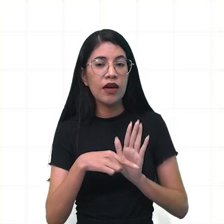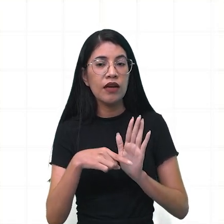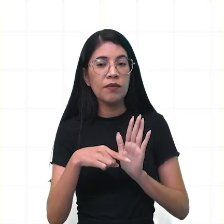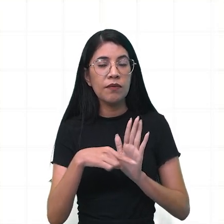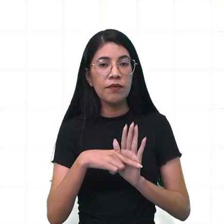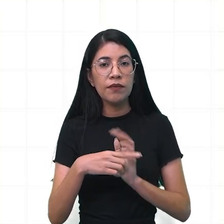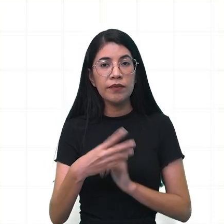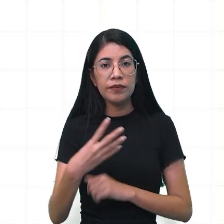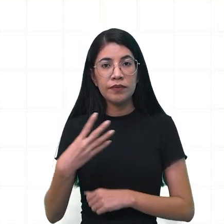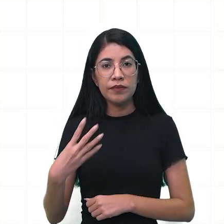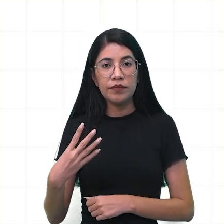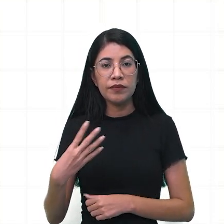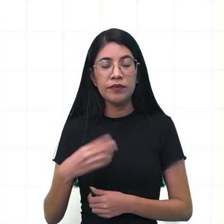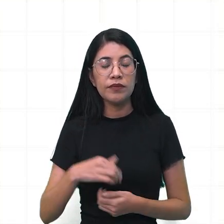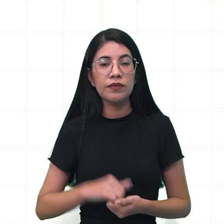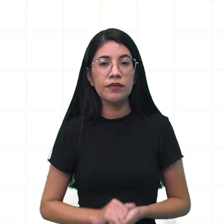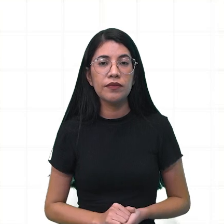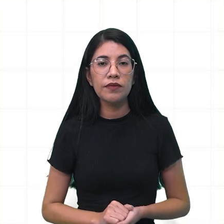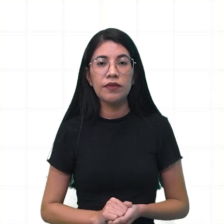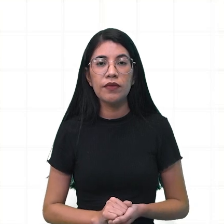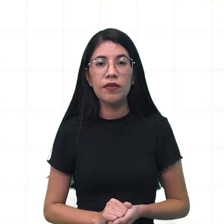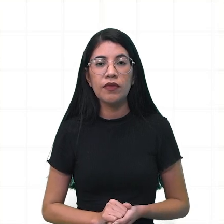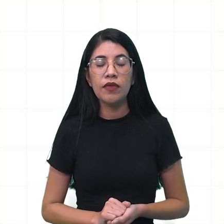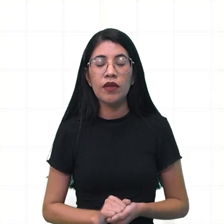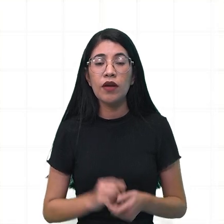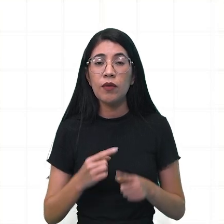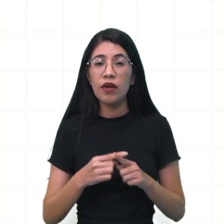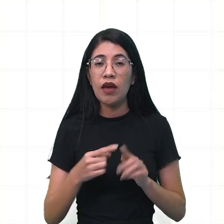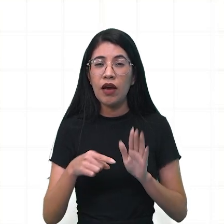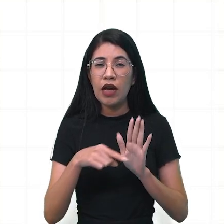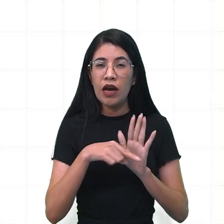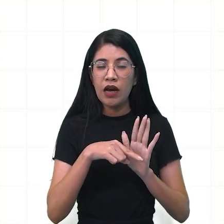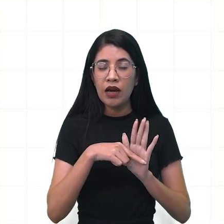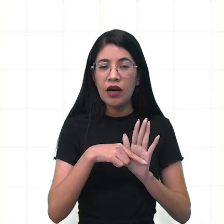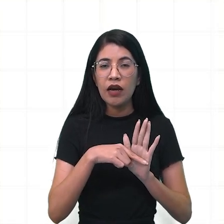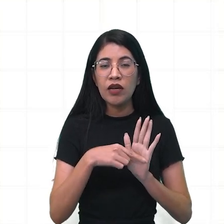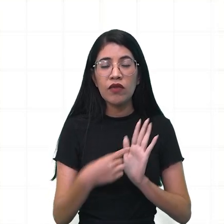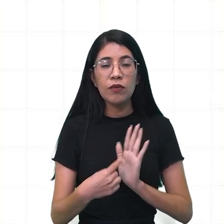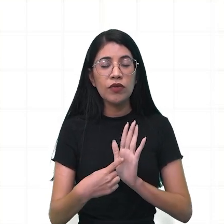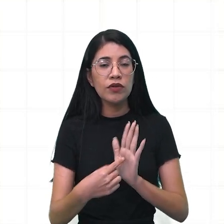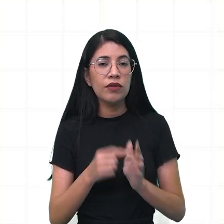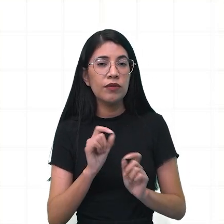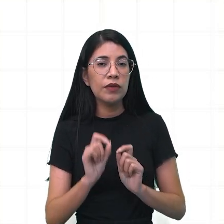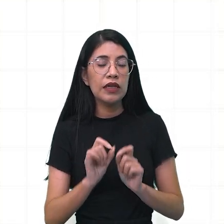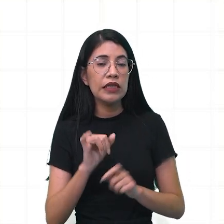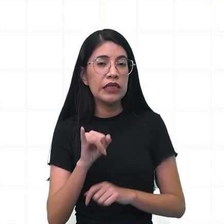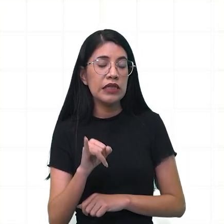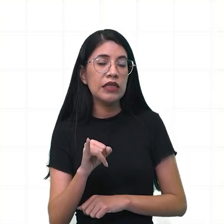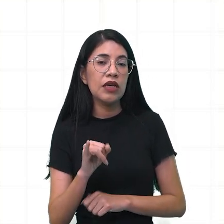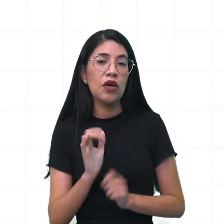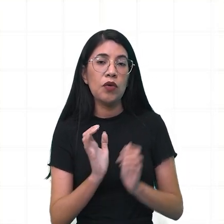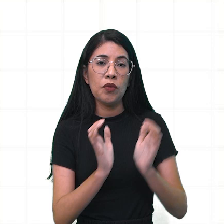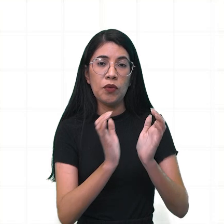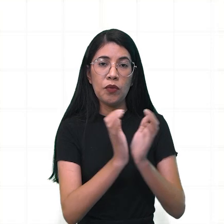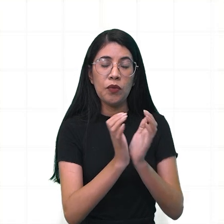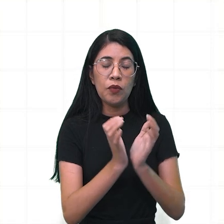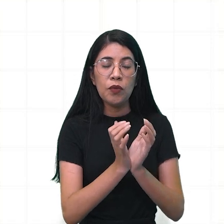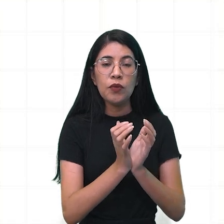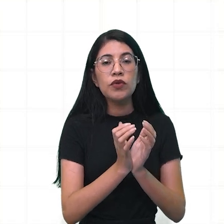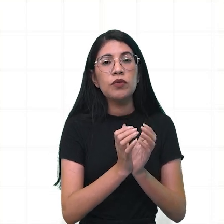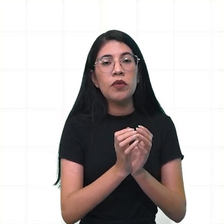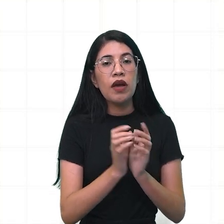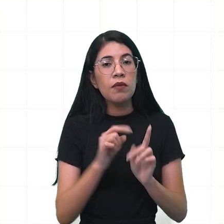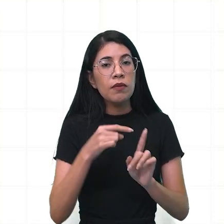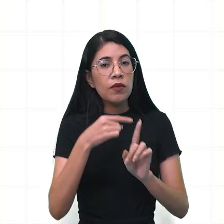número tá porque o sinalzinho ele vai indicar se a seleção tem